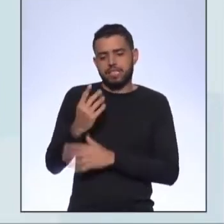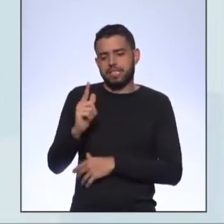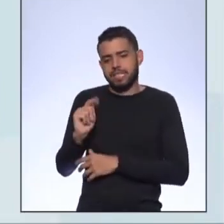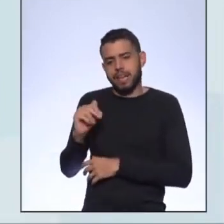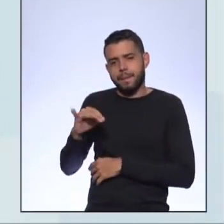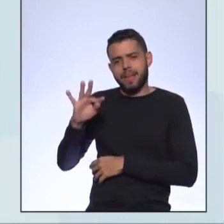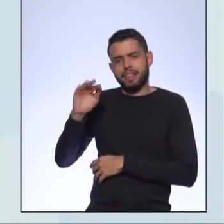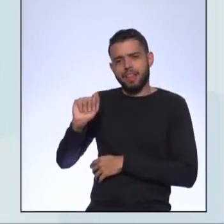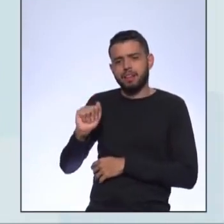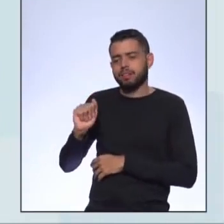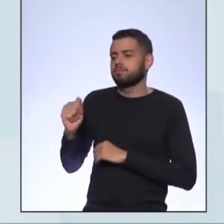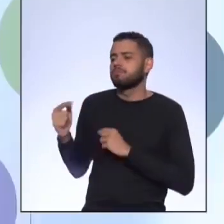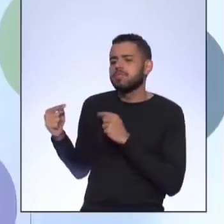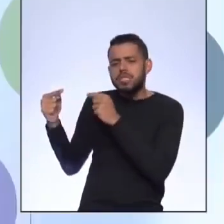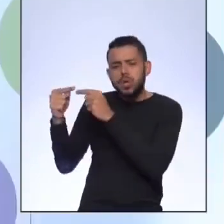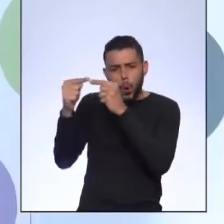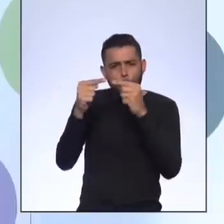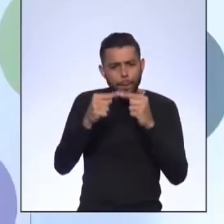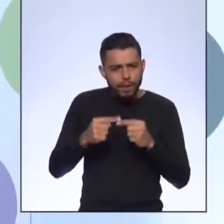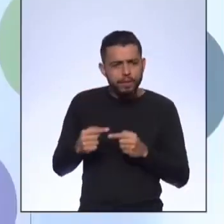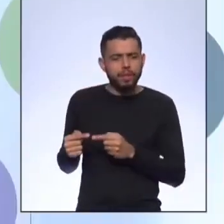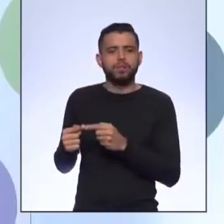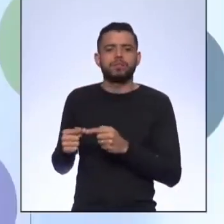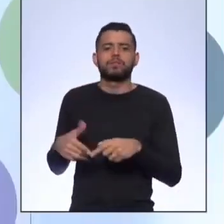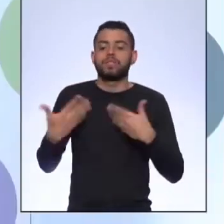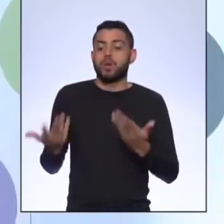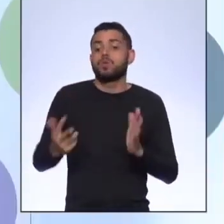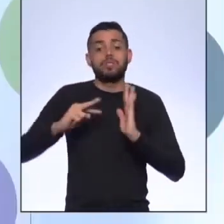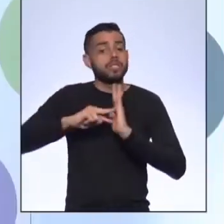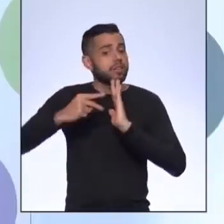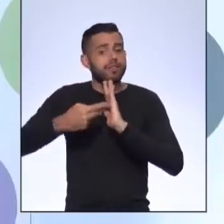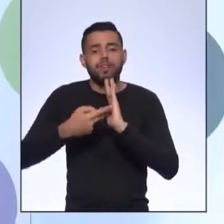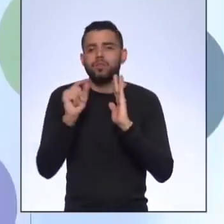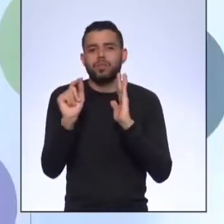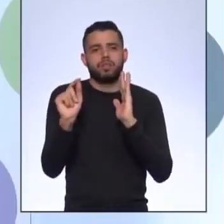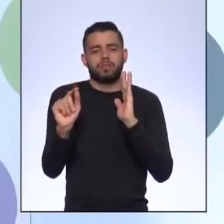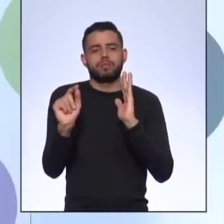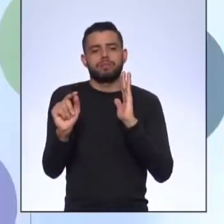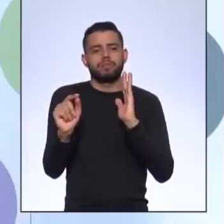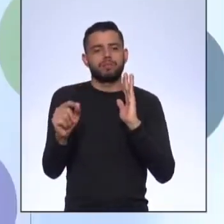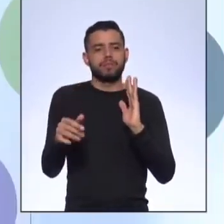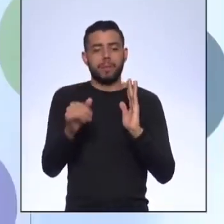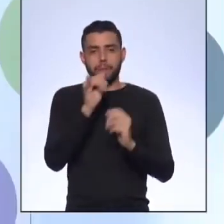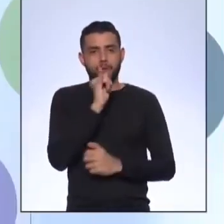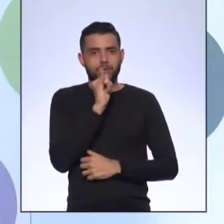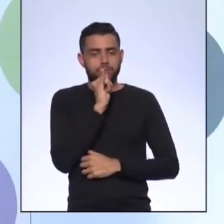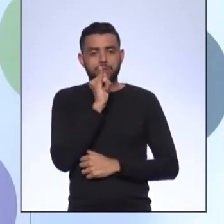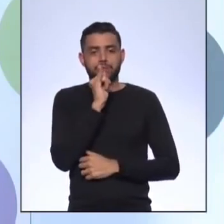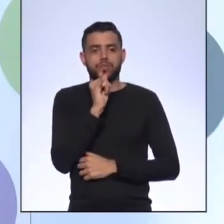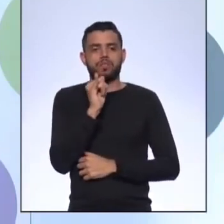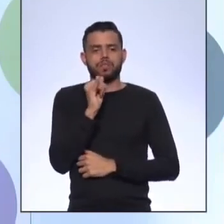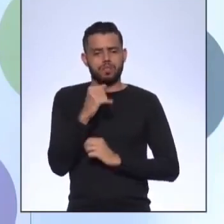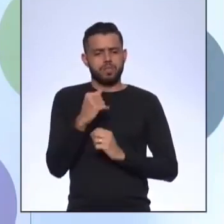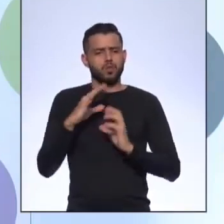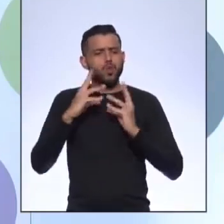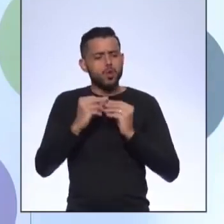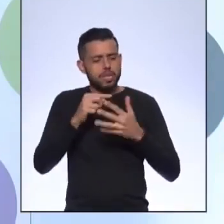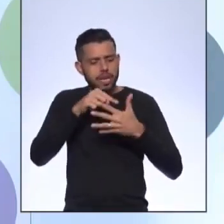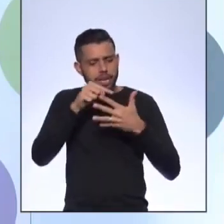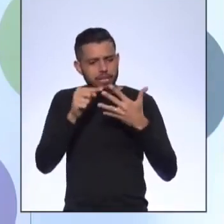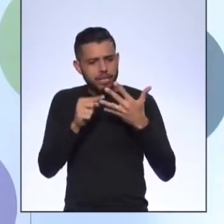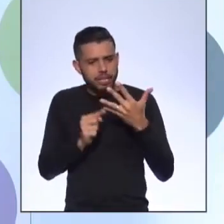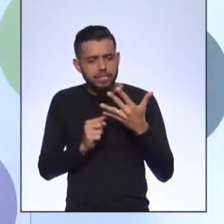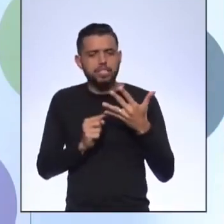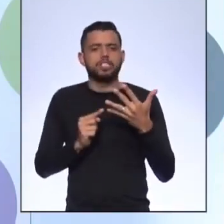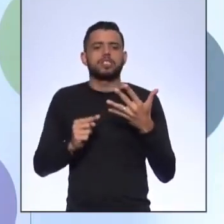ao acaso. Então, o que significa isso? Que as características, né,